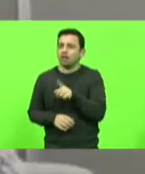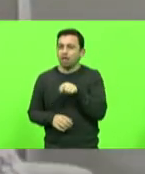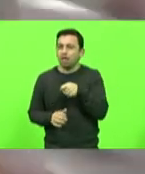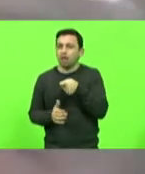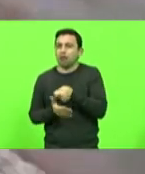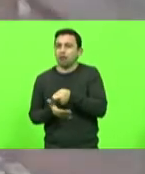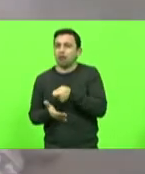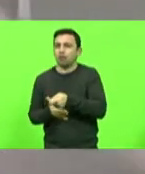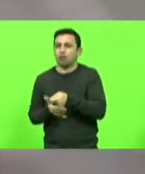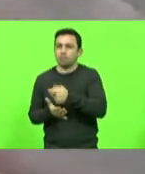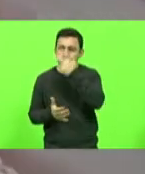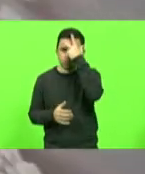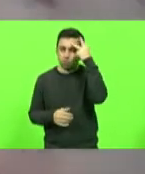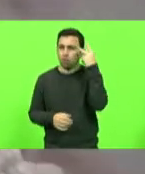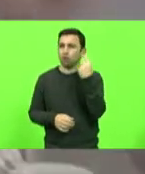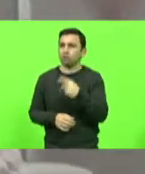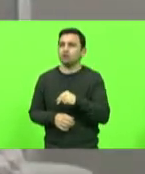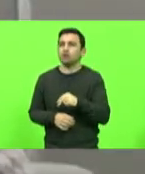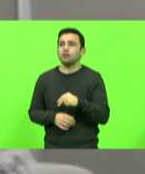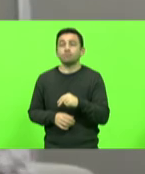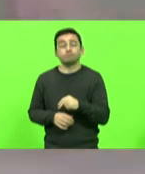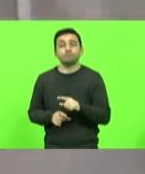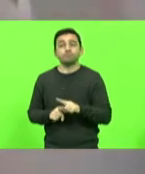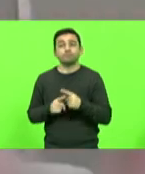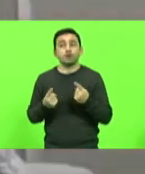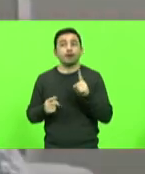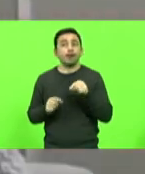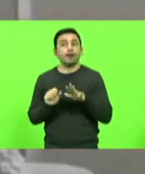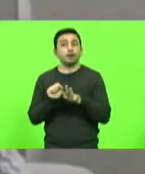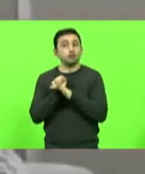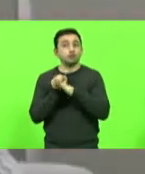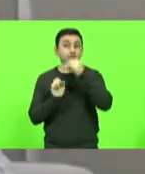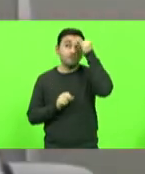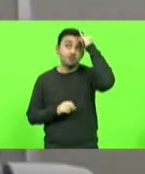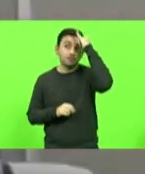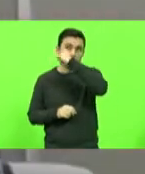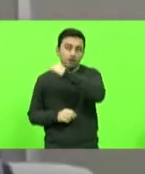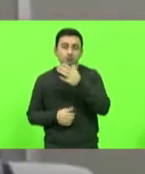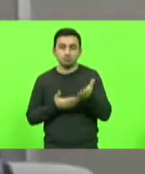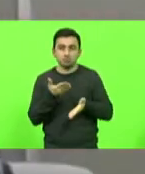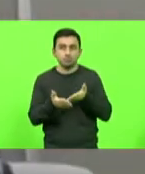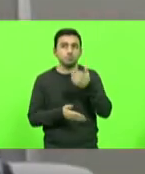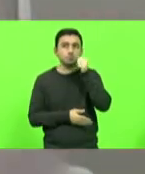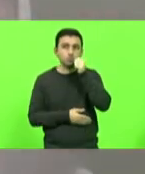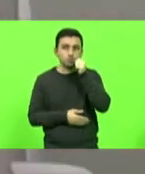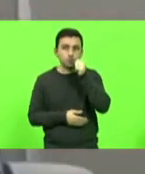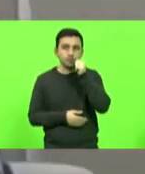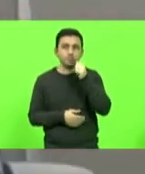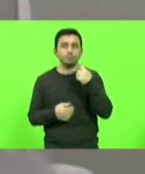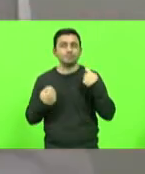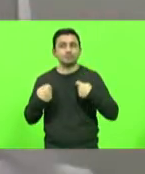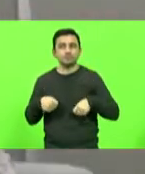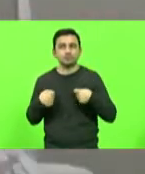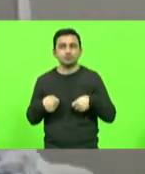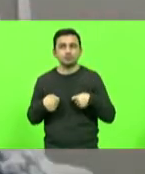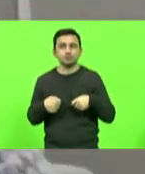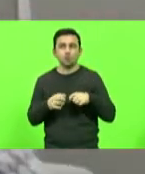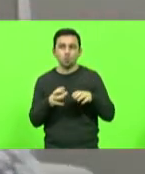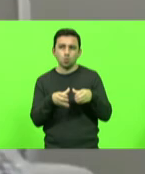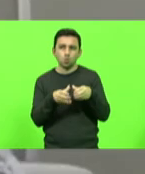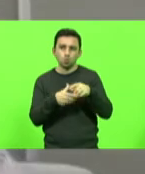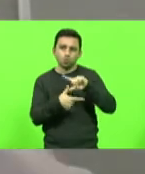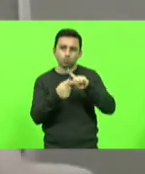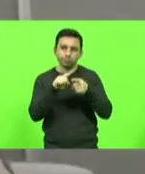mais prioritários é a garantia, a prevenção e a assistência à mulher, que exige, então, uma rede articulada,